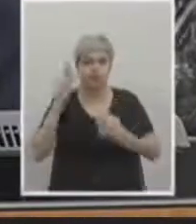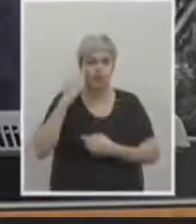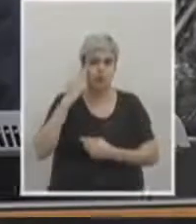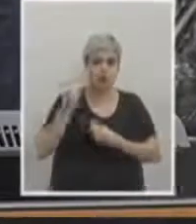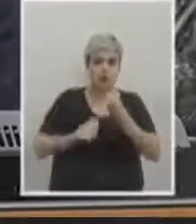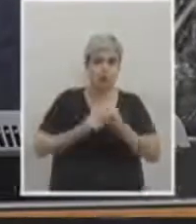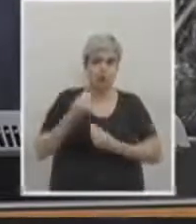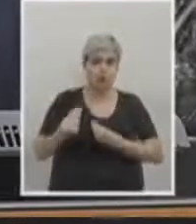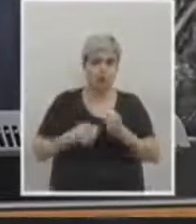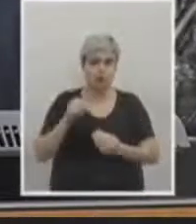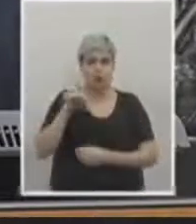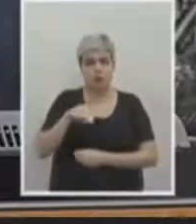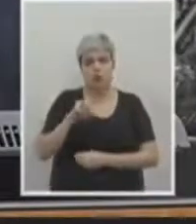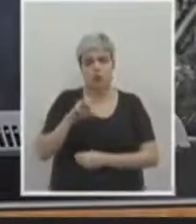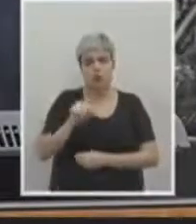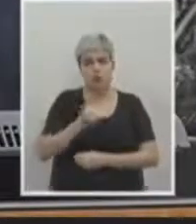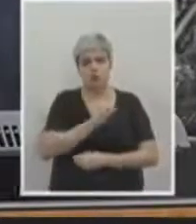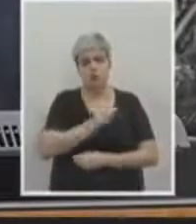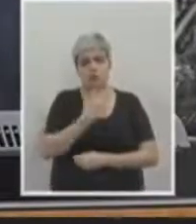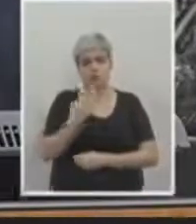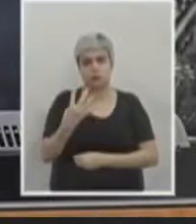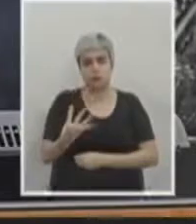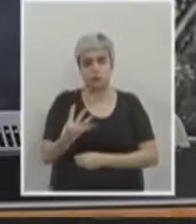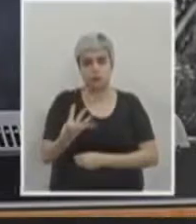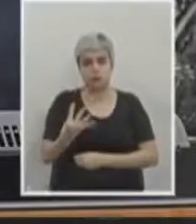4, nós já tínhamos o problema.